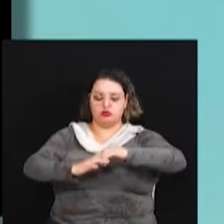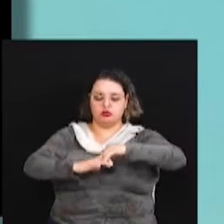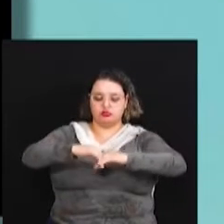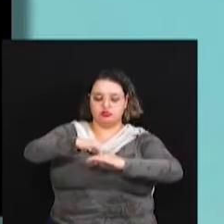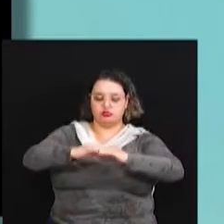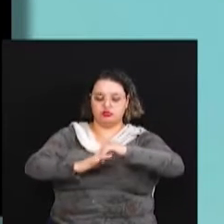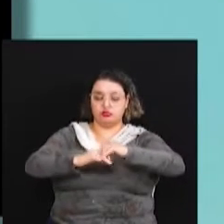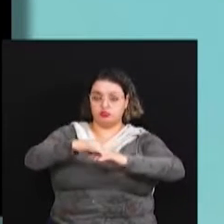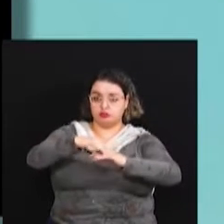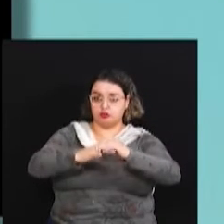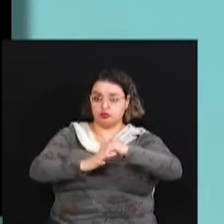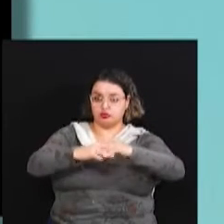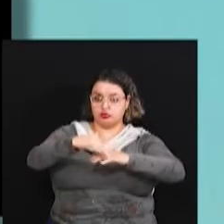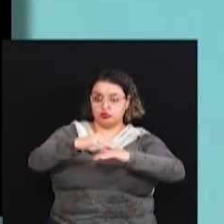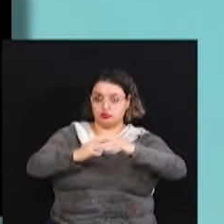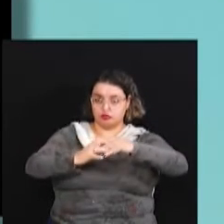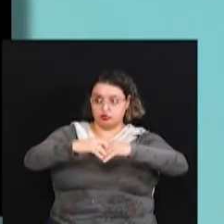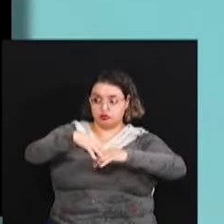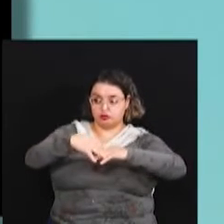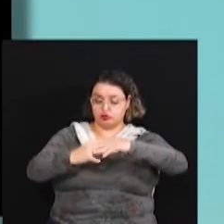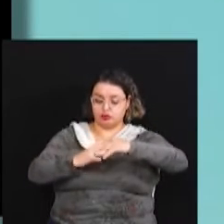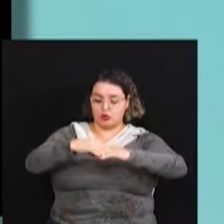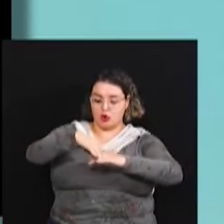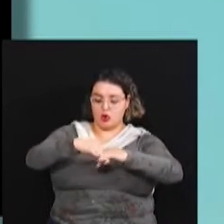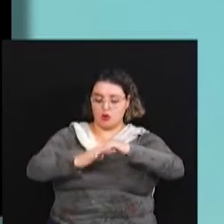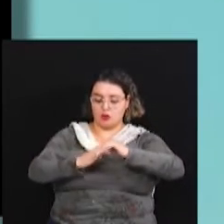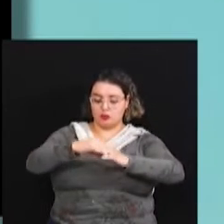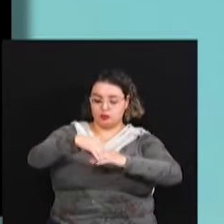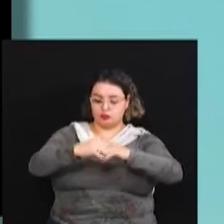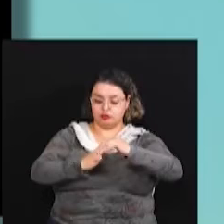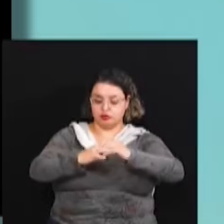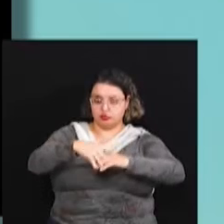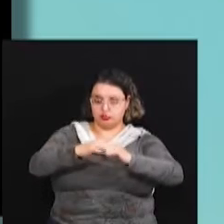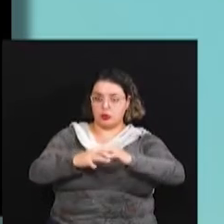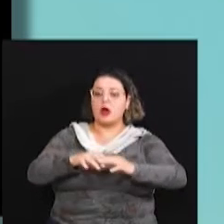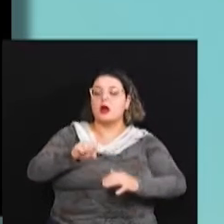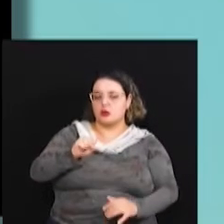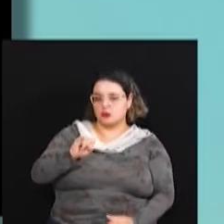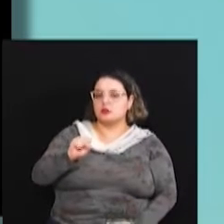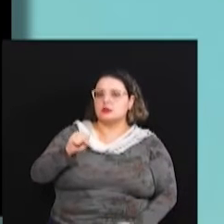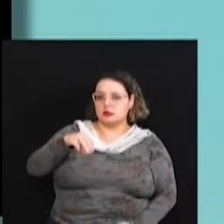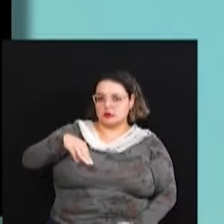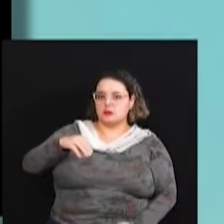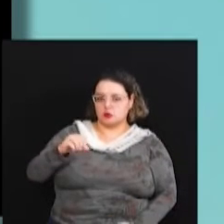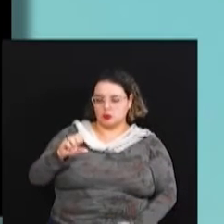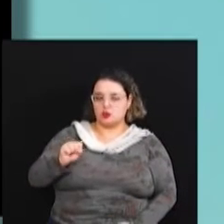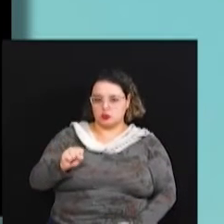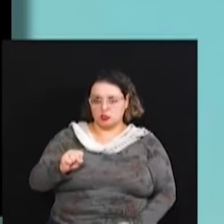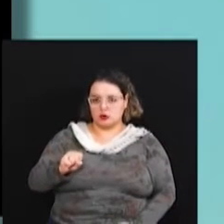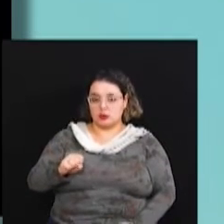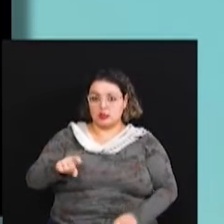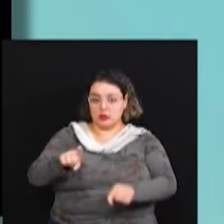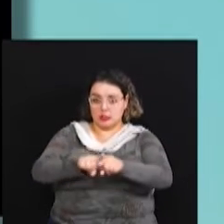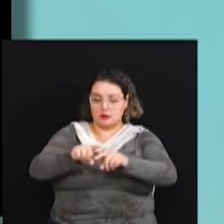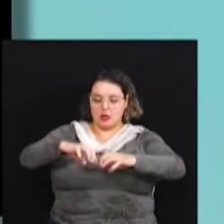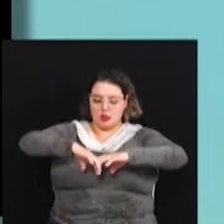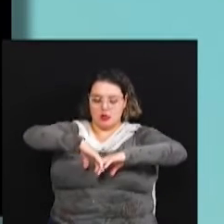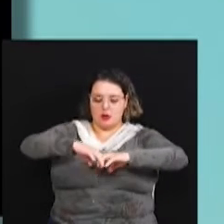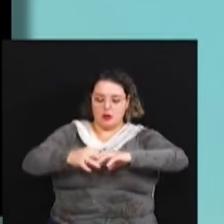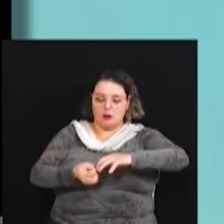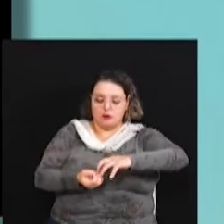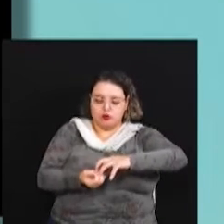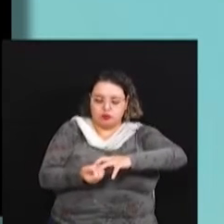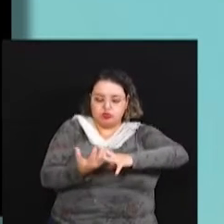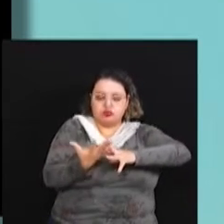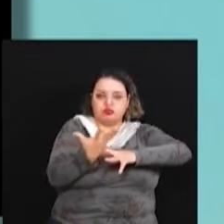uma em relação à outra. Então, isso provoca os sismos. E também provoca os vulcões. Não